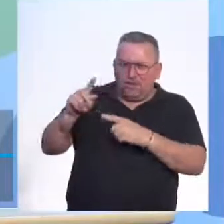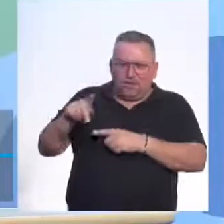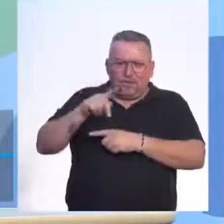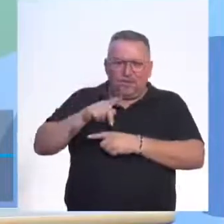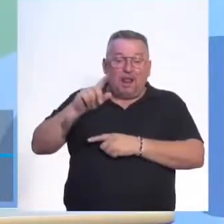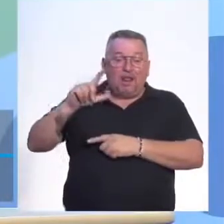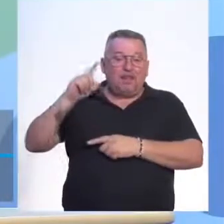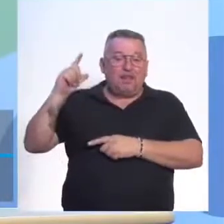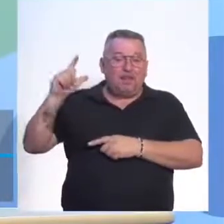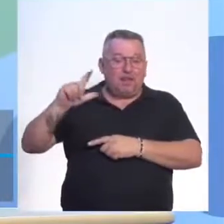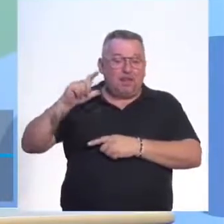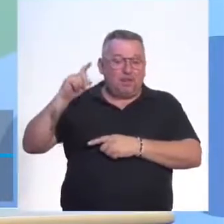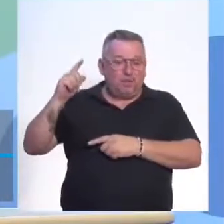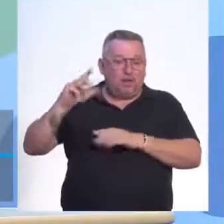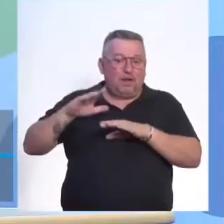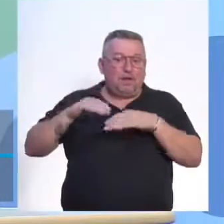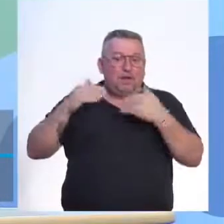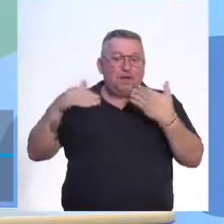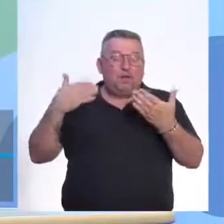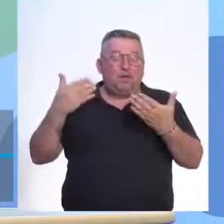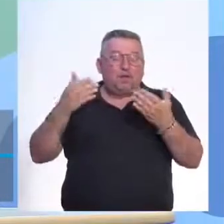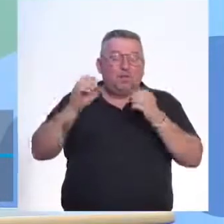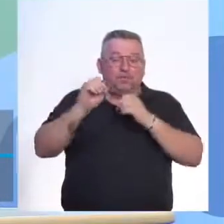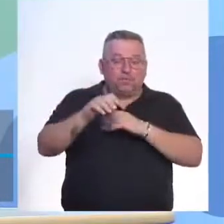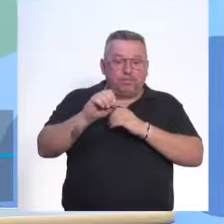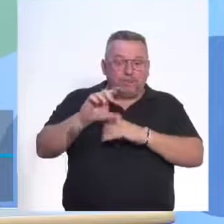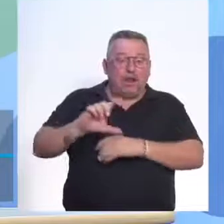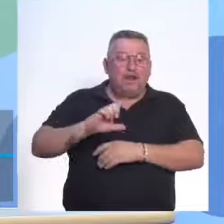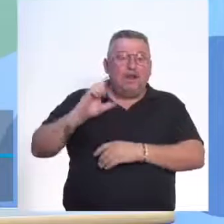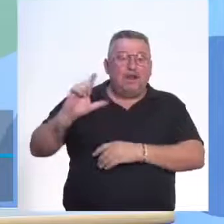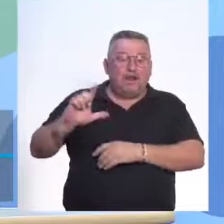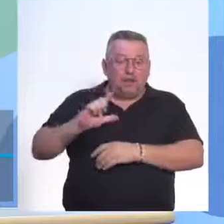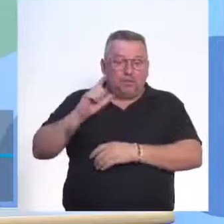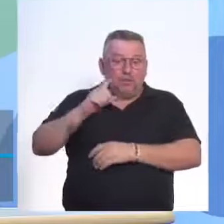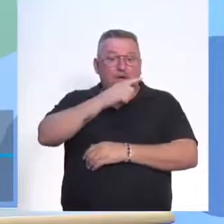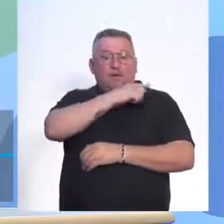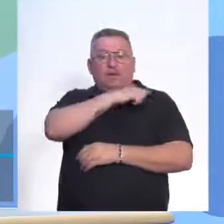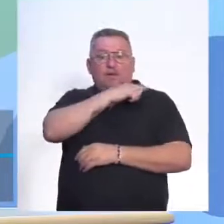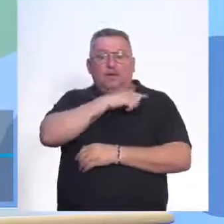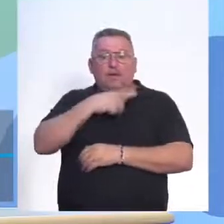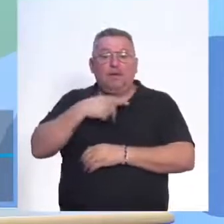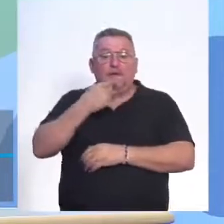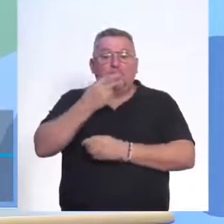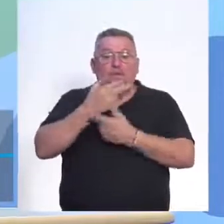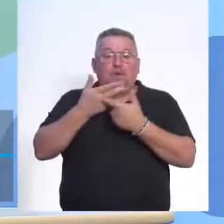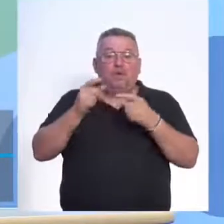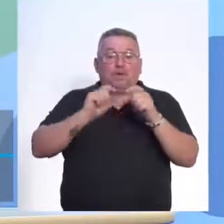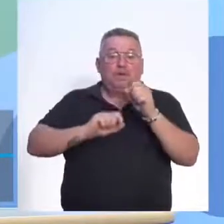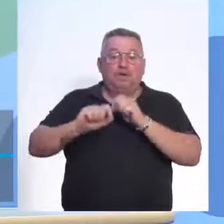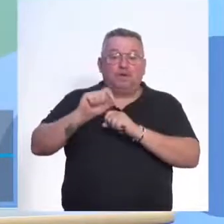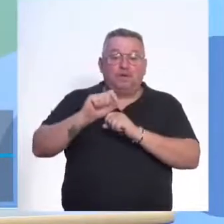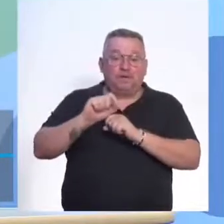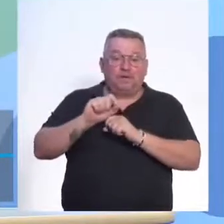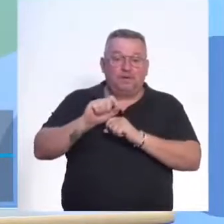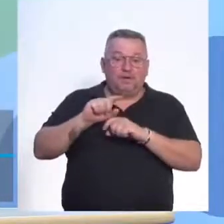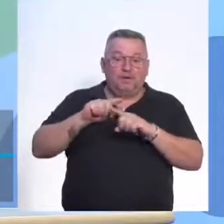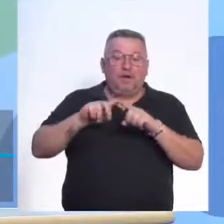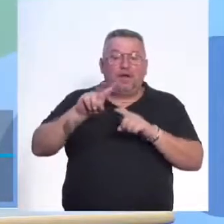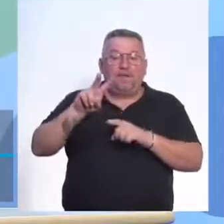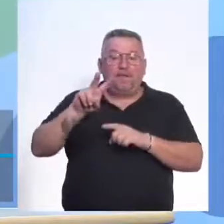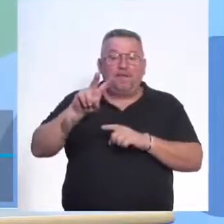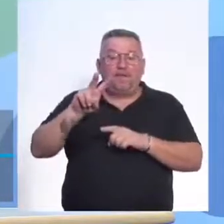literatura e quando a gente ensina literatura lá na primeira série do ensino médio, a gente fala de uma coisa chamada vassalagem